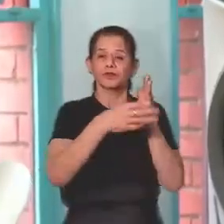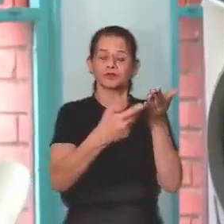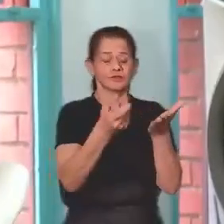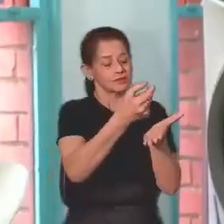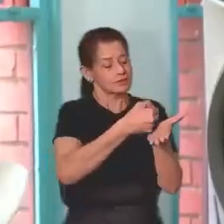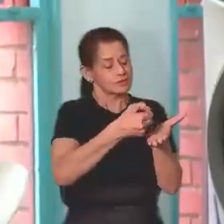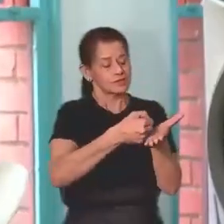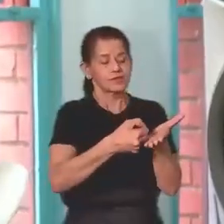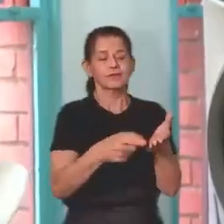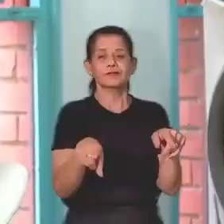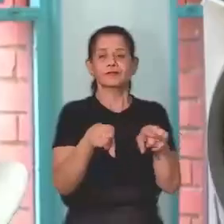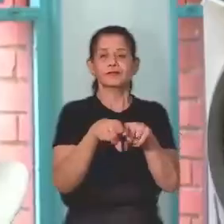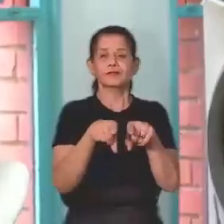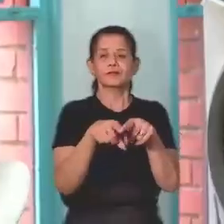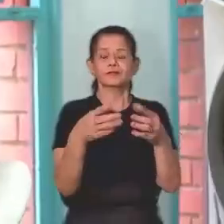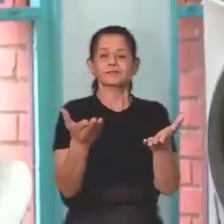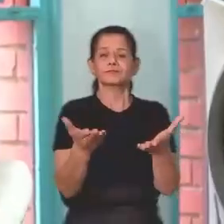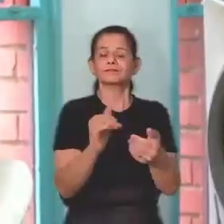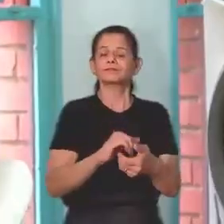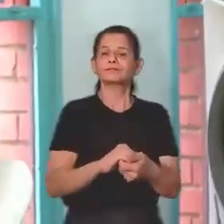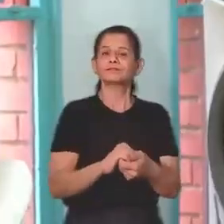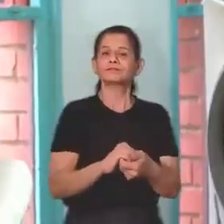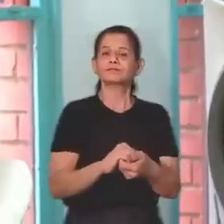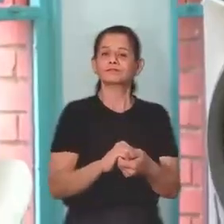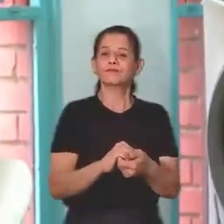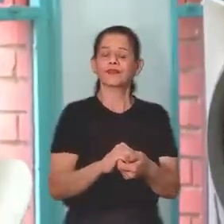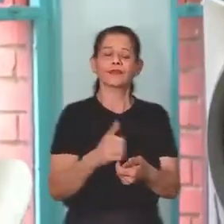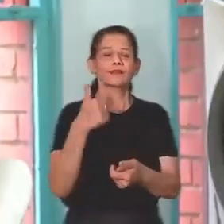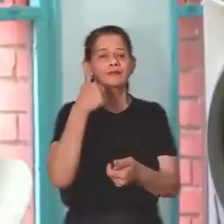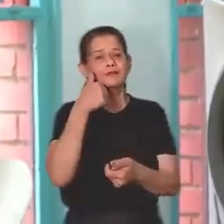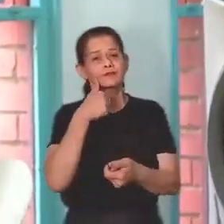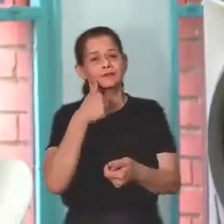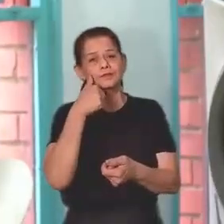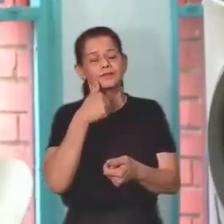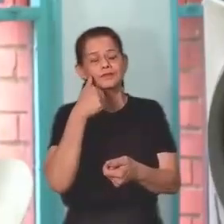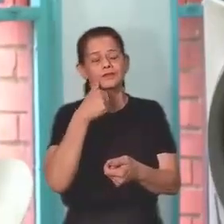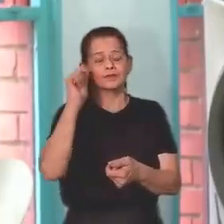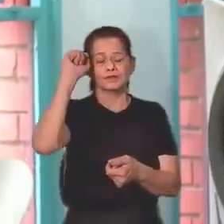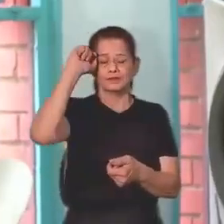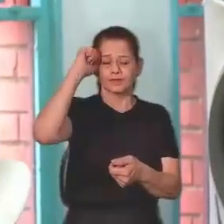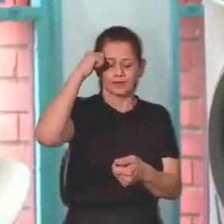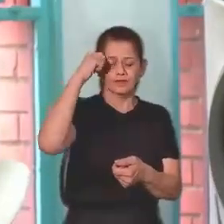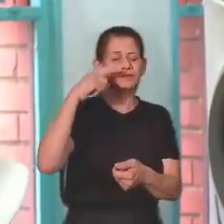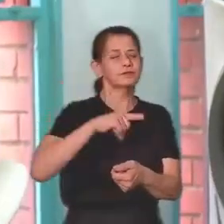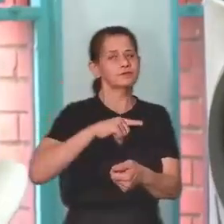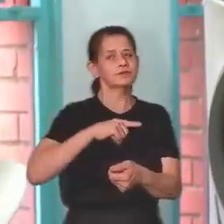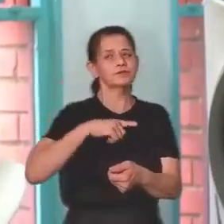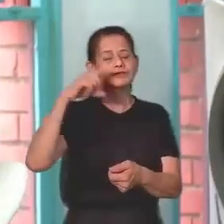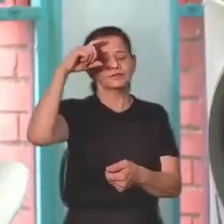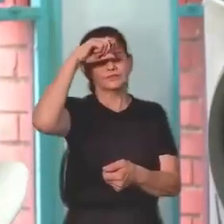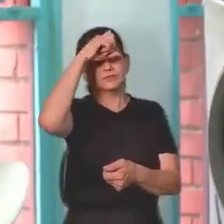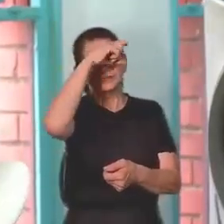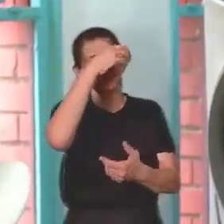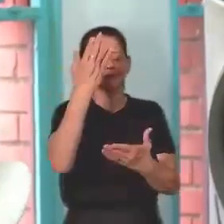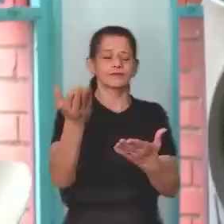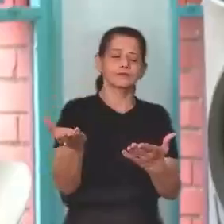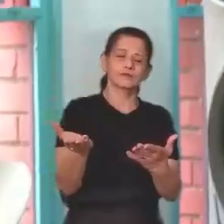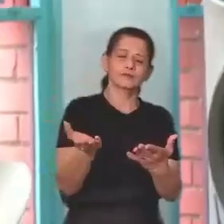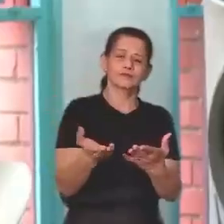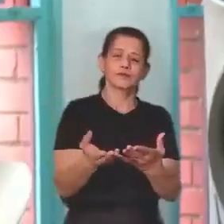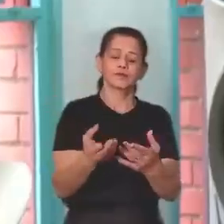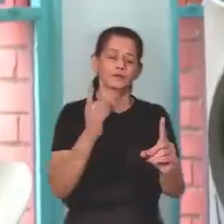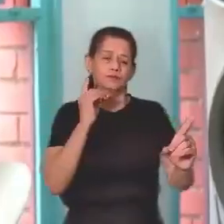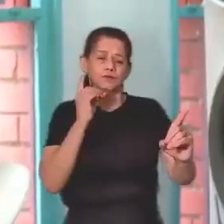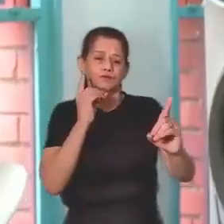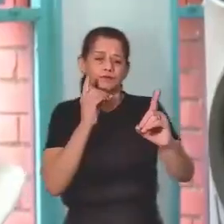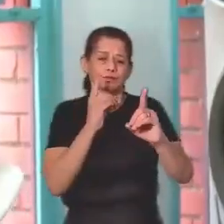escrita, né? Então, as mulheres negras, elas têm essa dificuldade, né? Eu